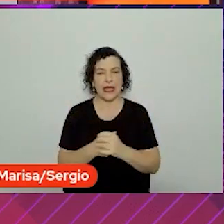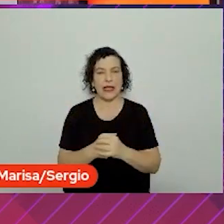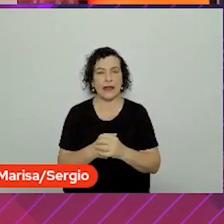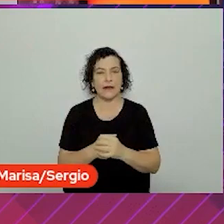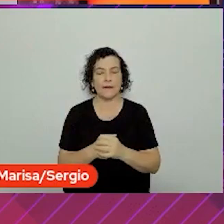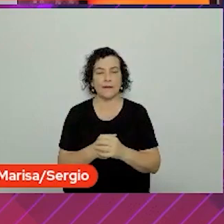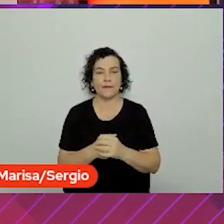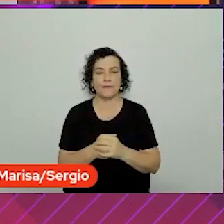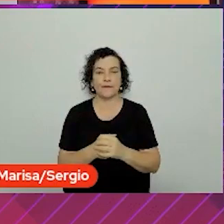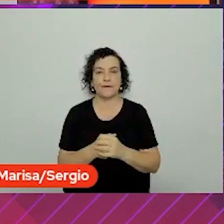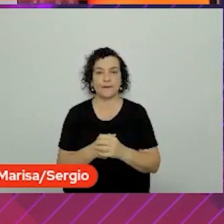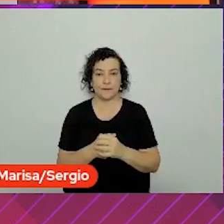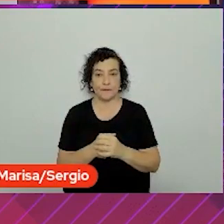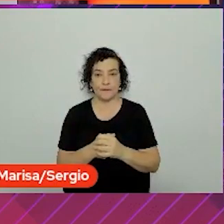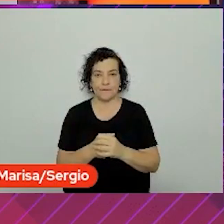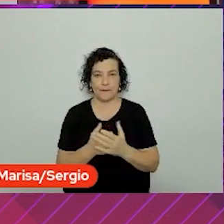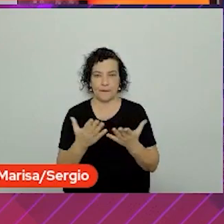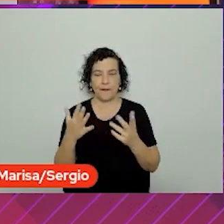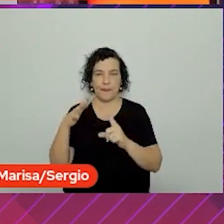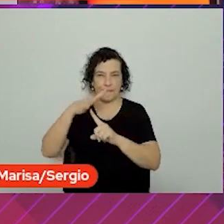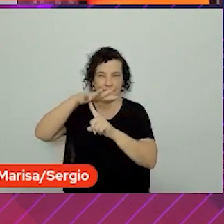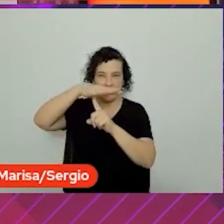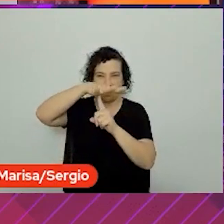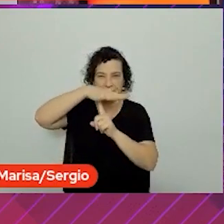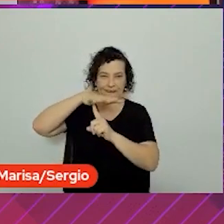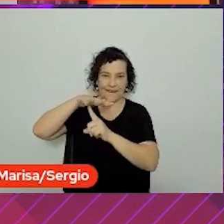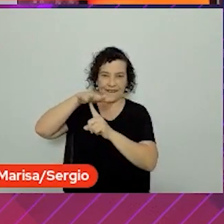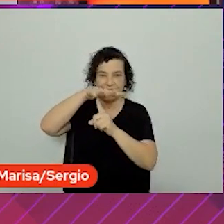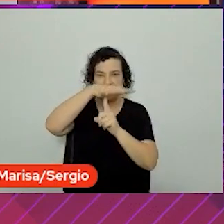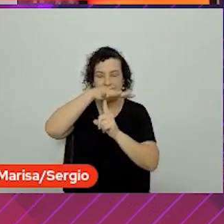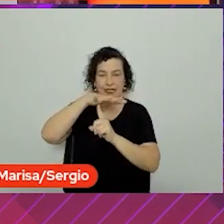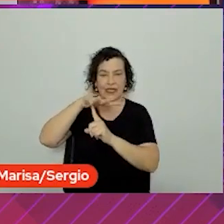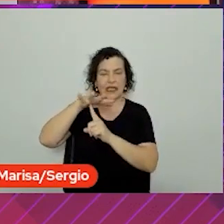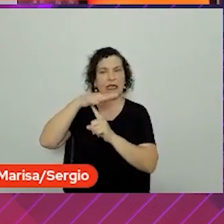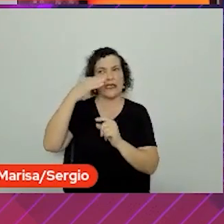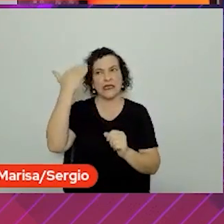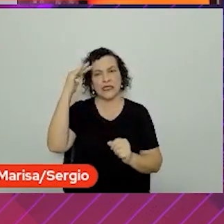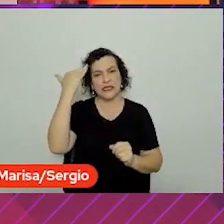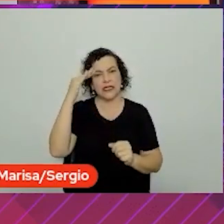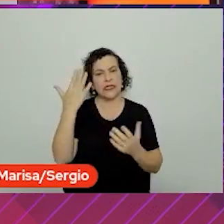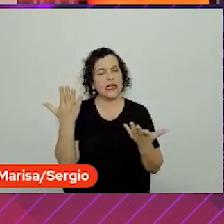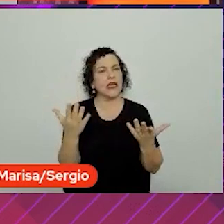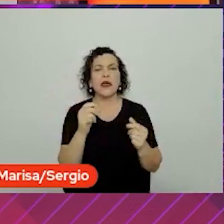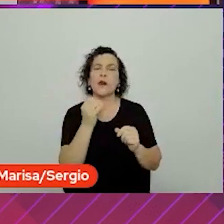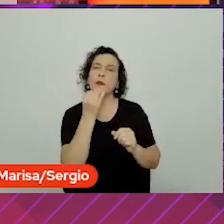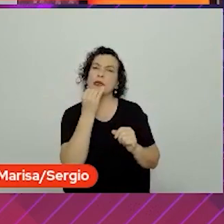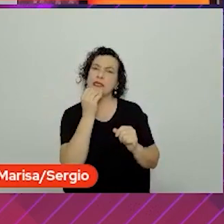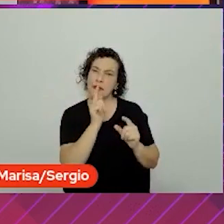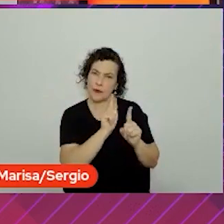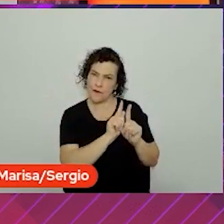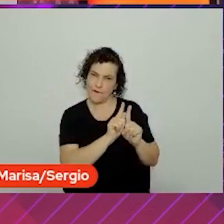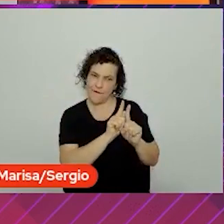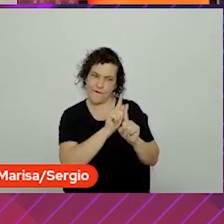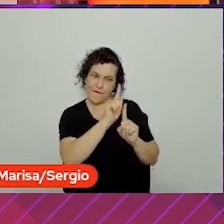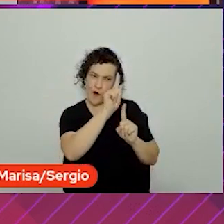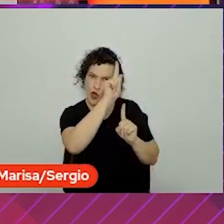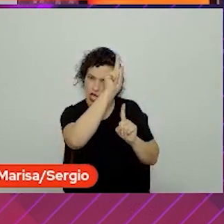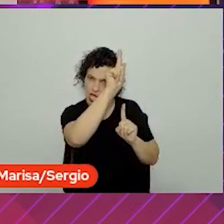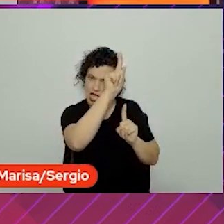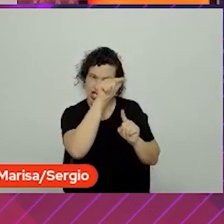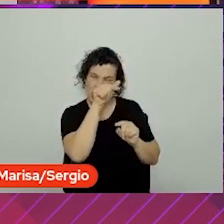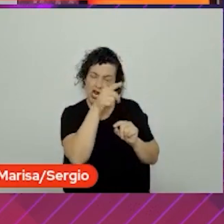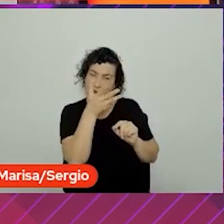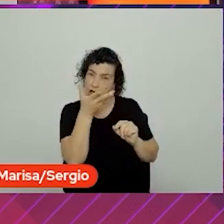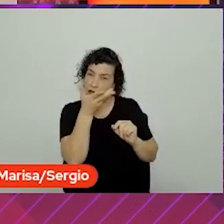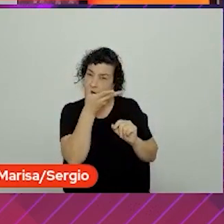espacial e com o helicóptero, a gente consegue entender que, cara, o ônibus espacial, apesar dele ser infinitamente mais